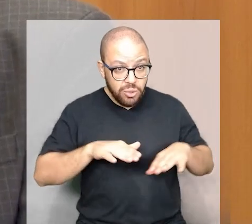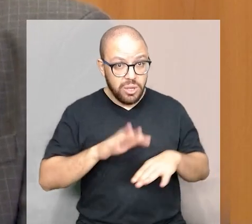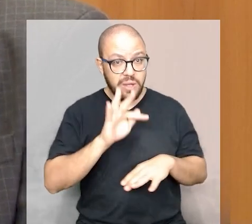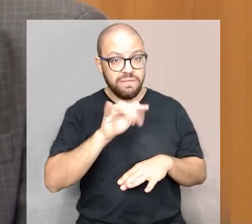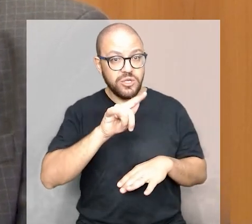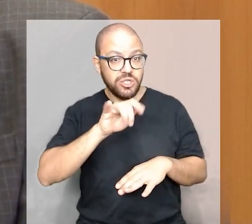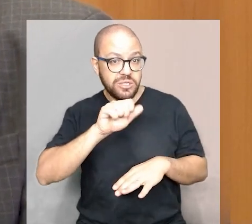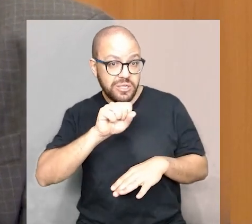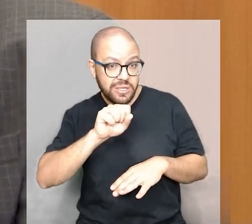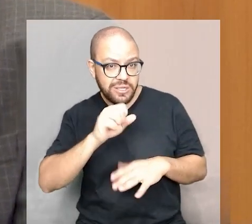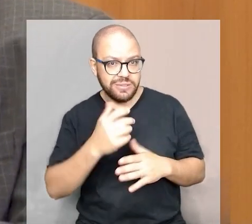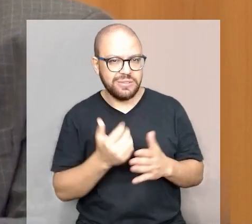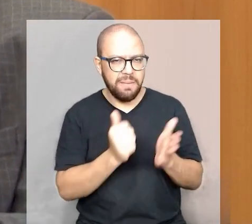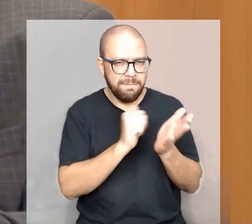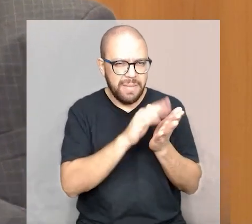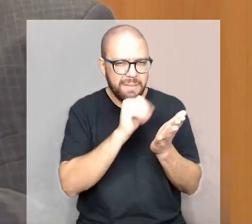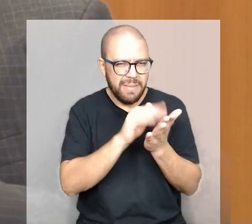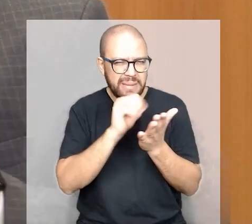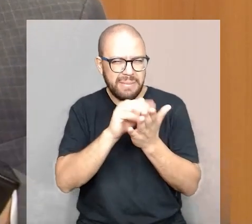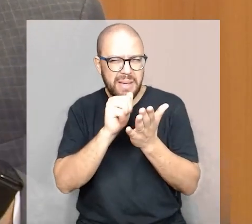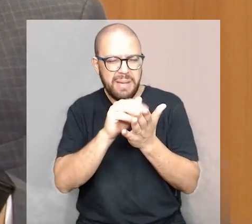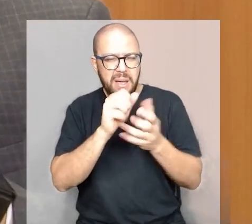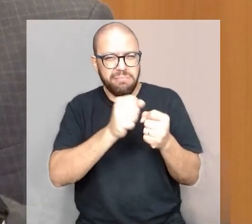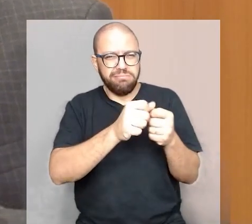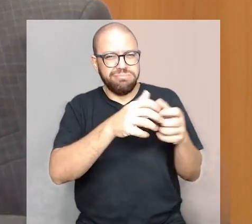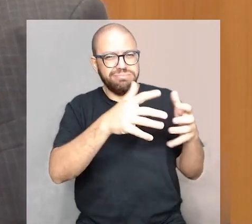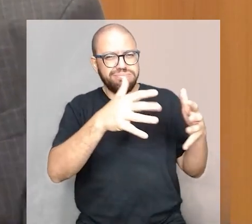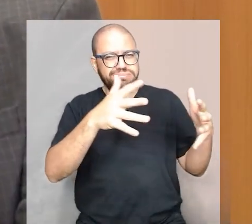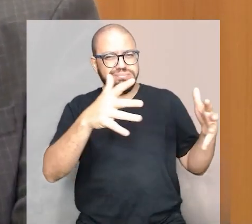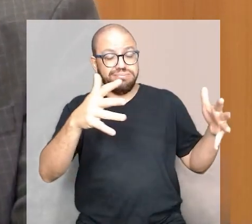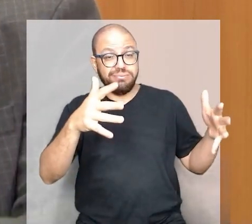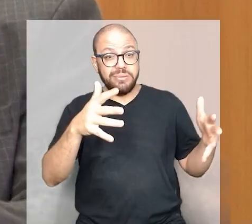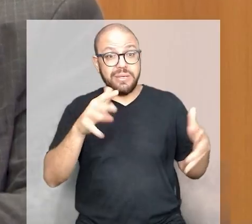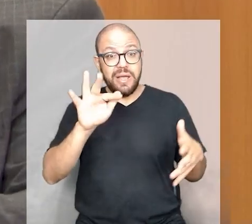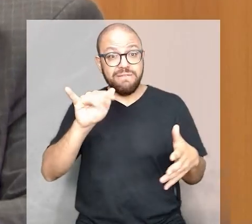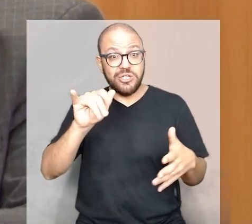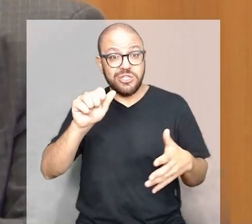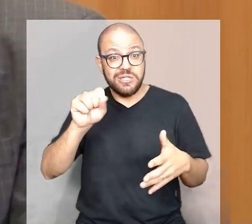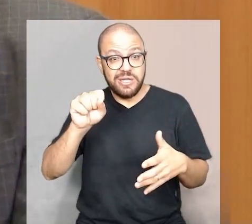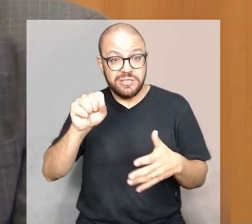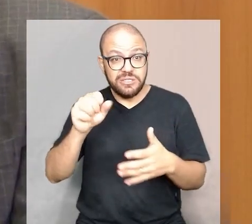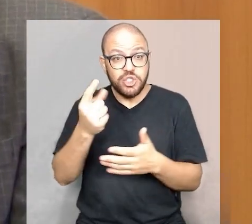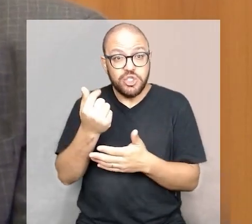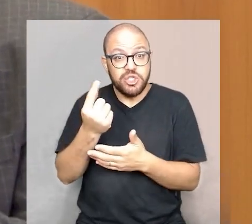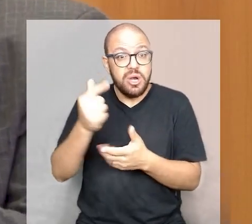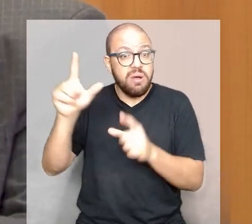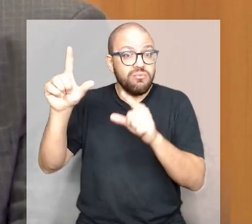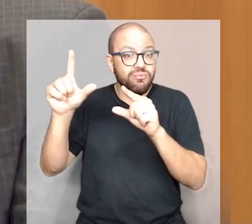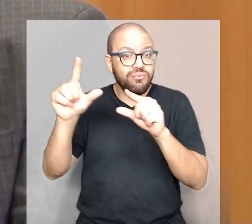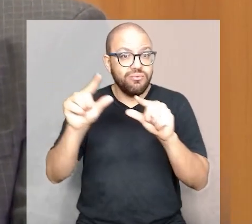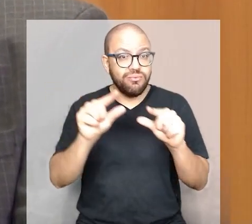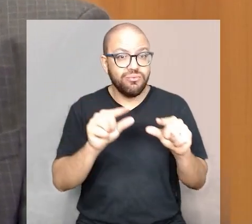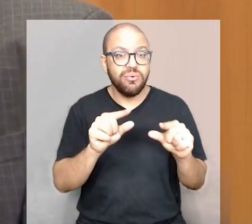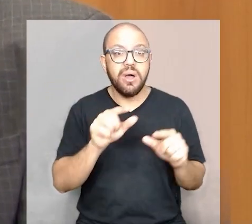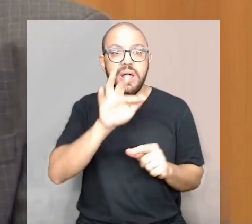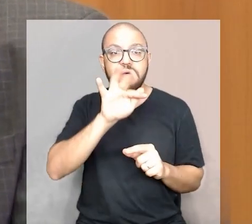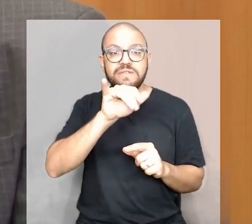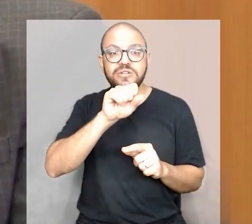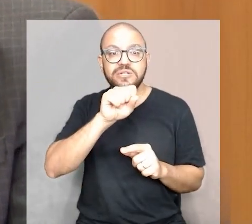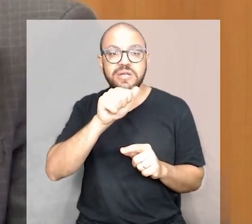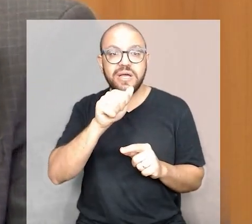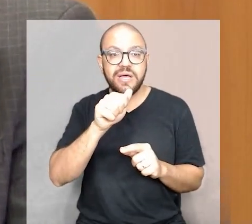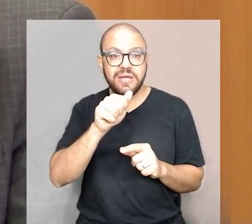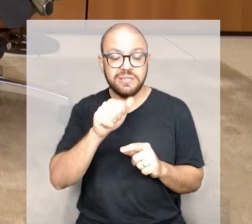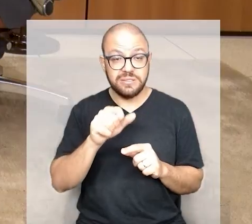o que vai acontecer? Vai haver rescisão em massa, vão tirar o dinheiro do FGTS, não vai mais repor, e o FGTS é